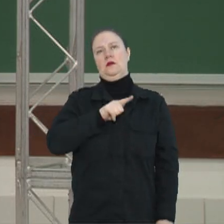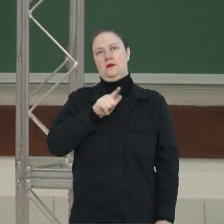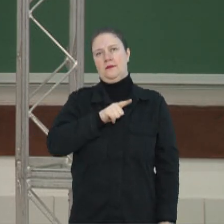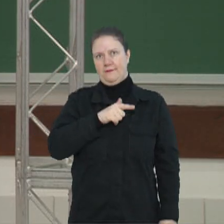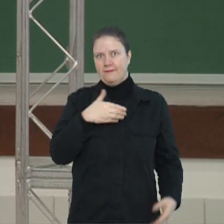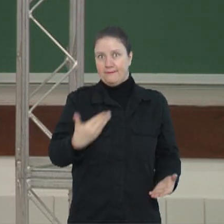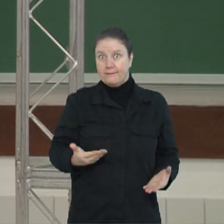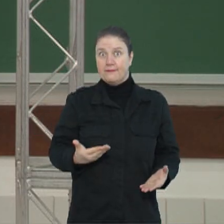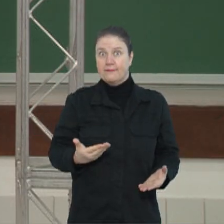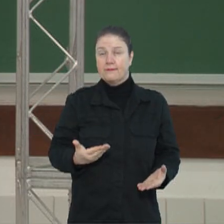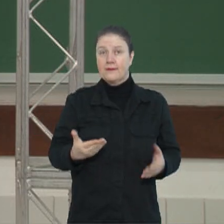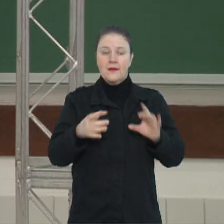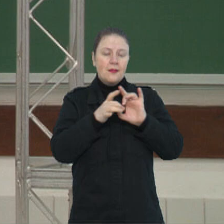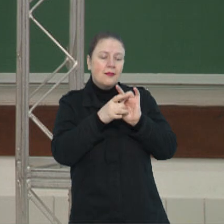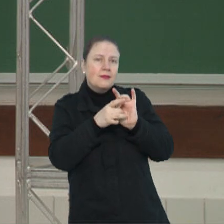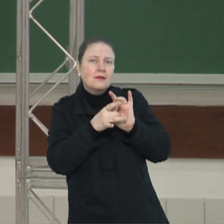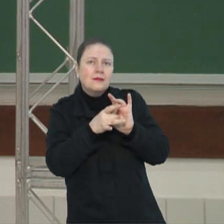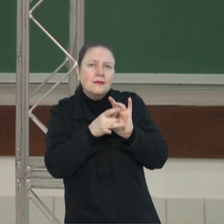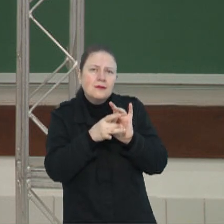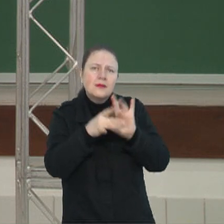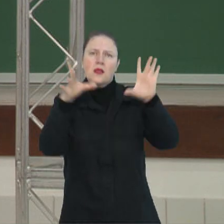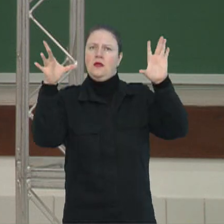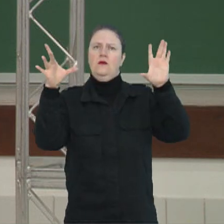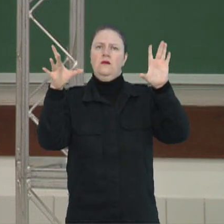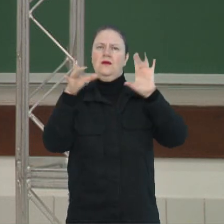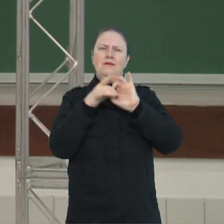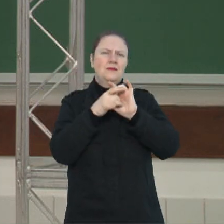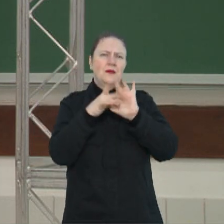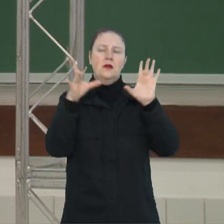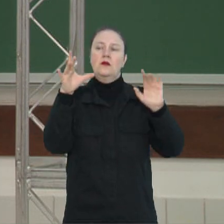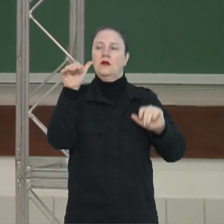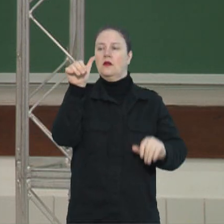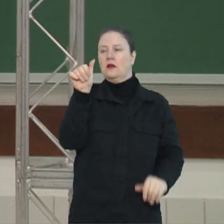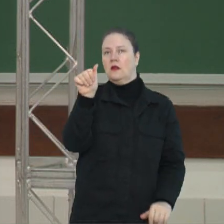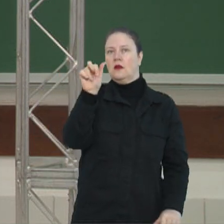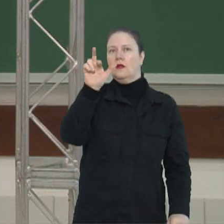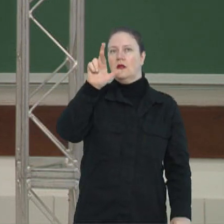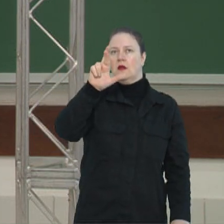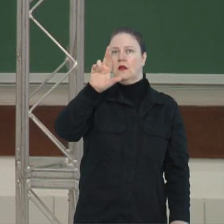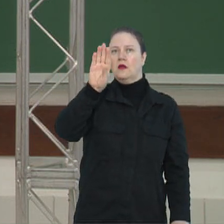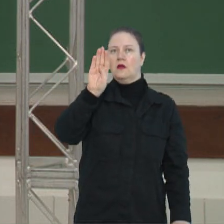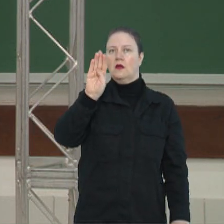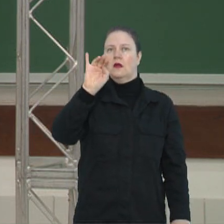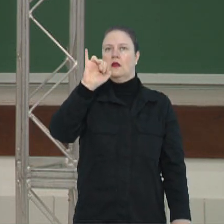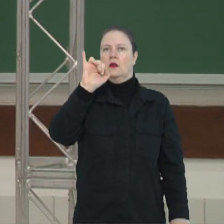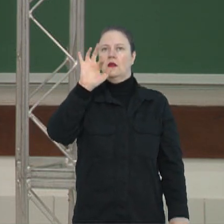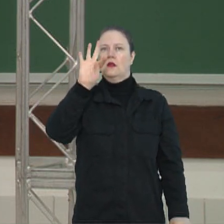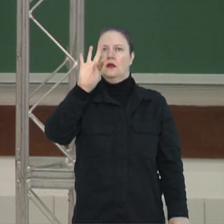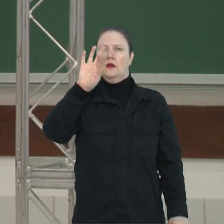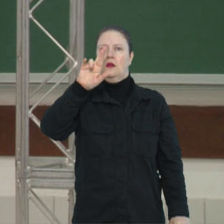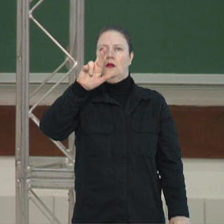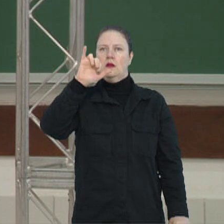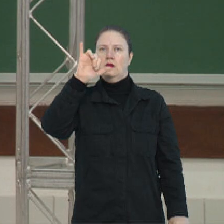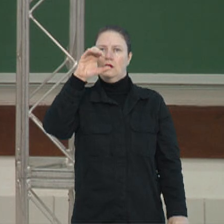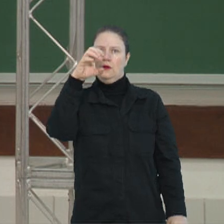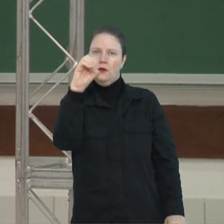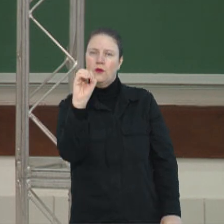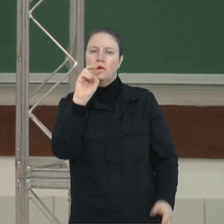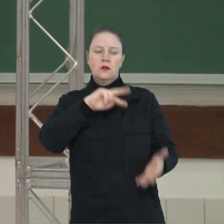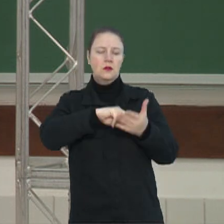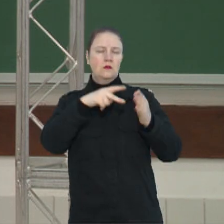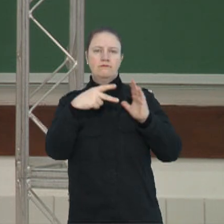tem, portanto, livre arbítrio, tá? A você ser o árbitro da questão, né? Decidir a